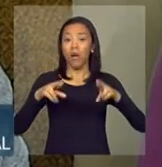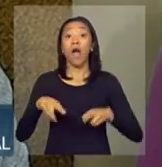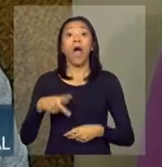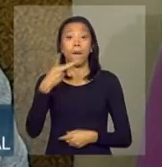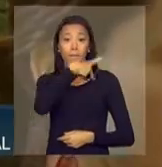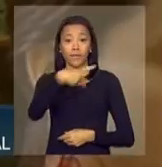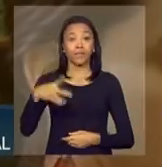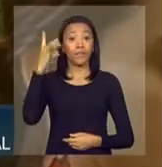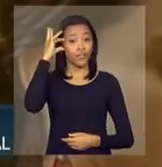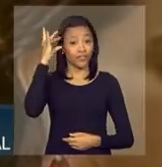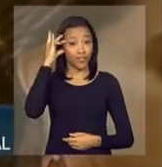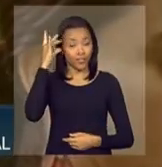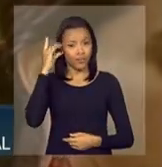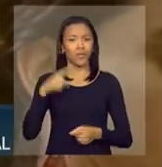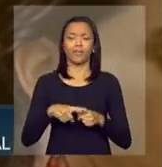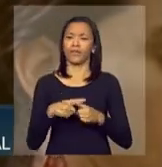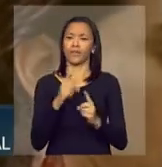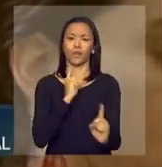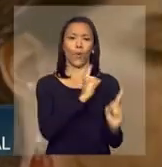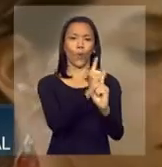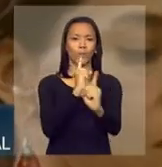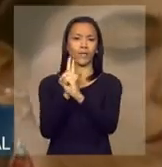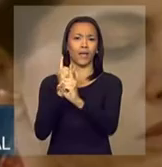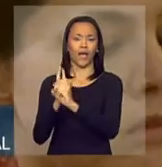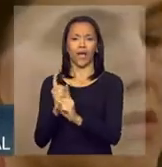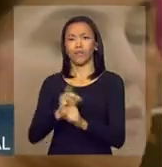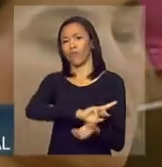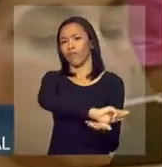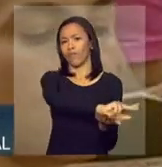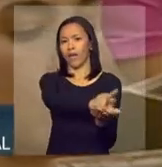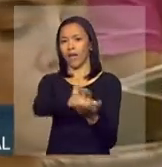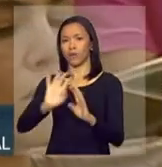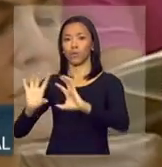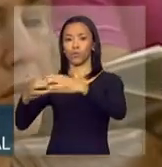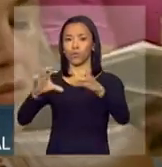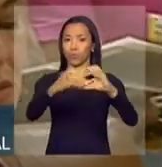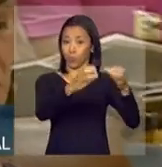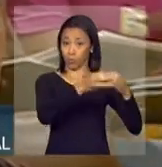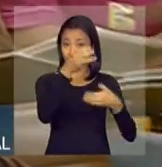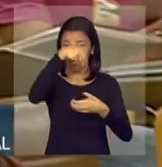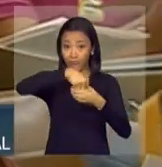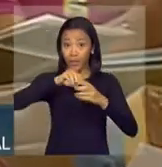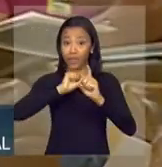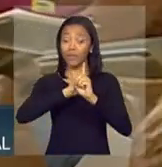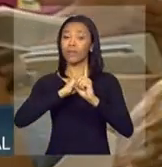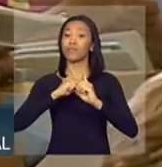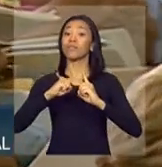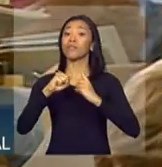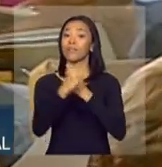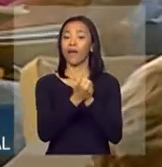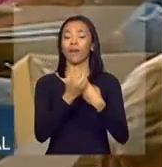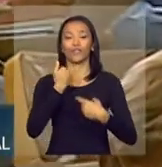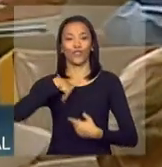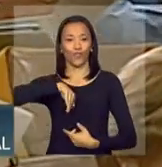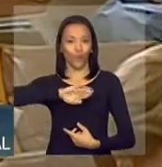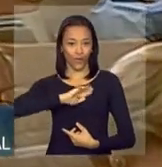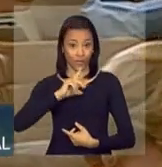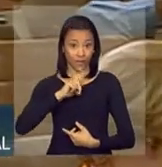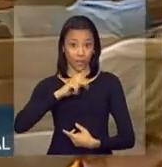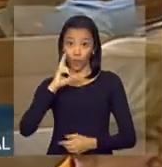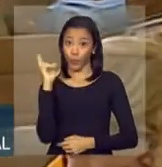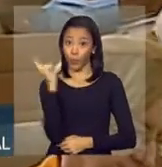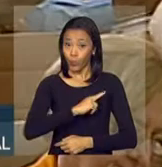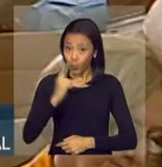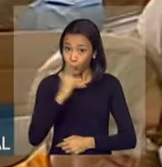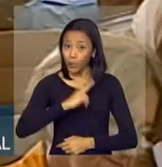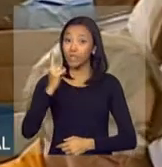recebido vários segmentos da sociedade e nós temos essa urgência